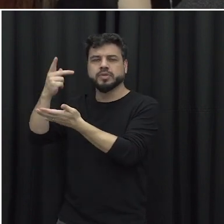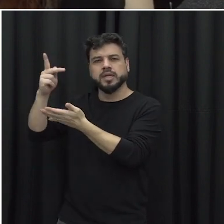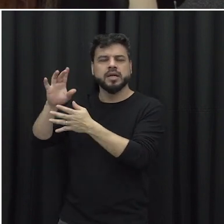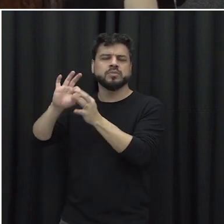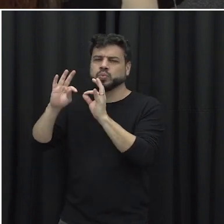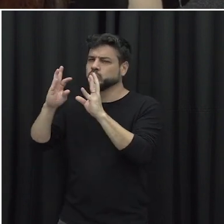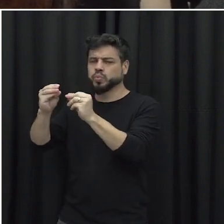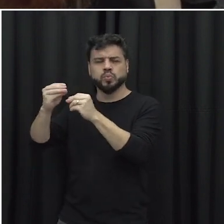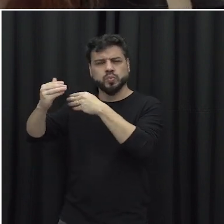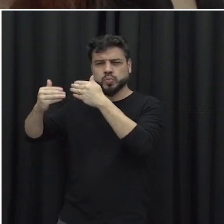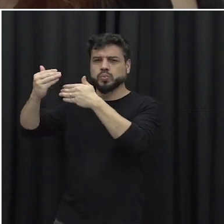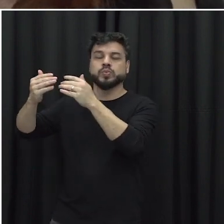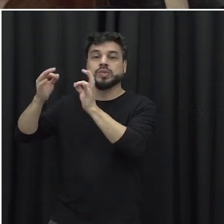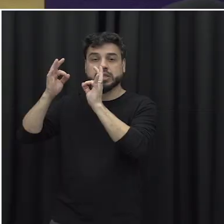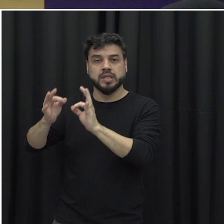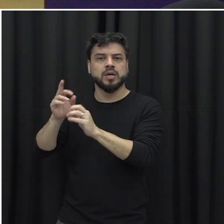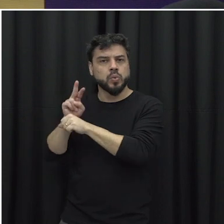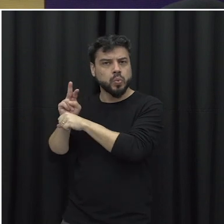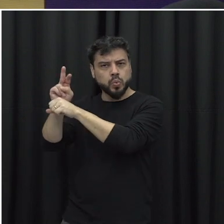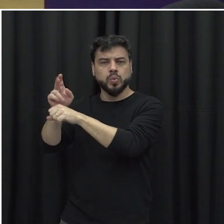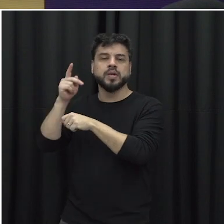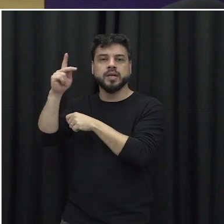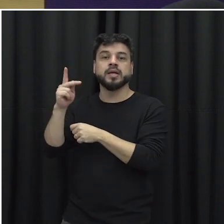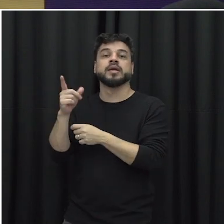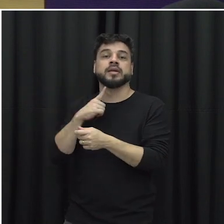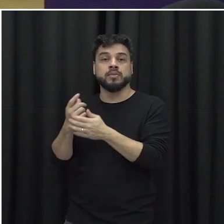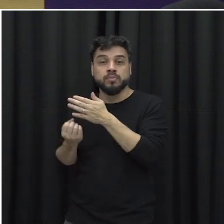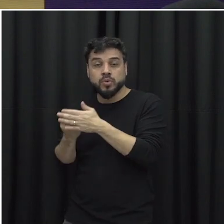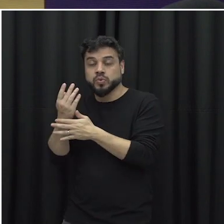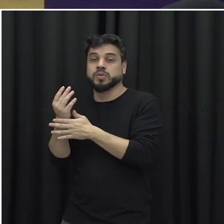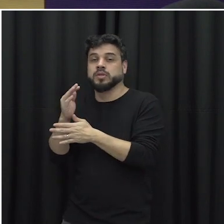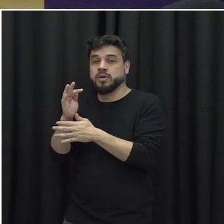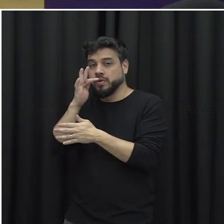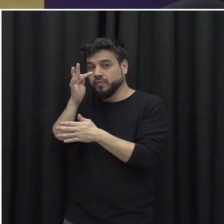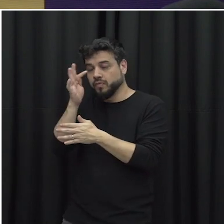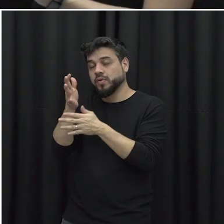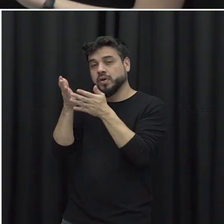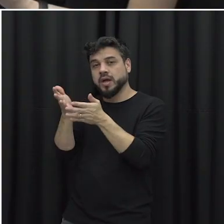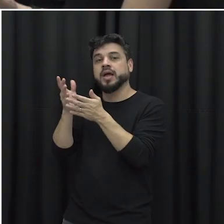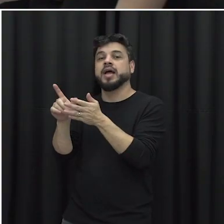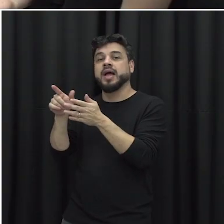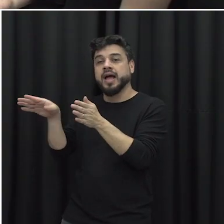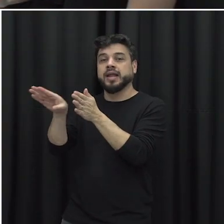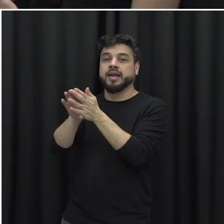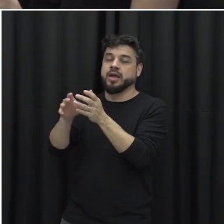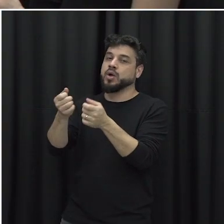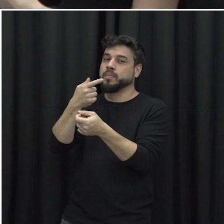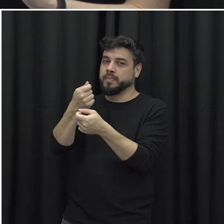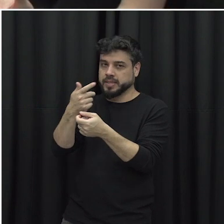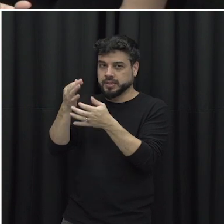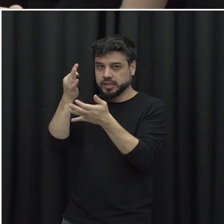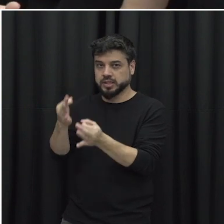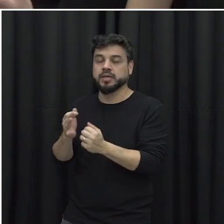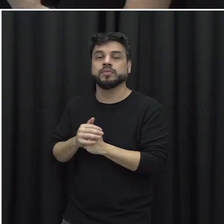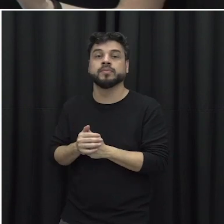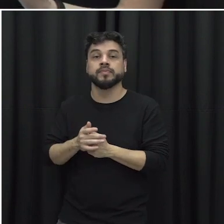rastreáveis ali, desde a produção da planta até o medicamento final chegar para o paciente. Para o paciente conseguir